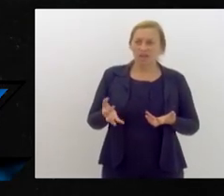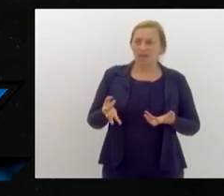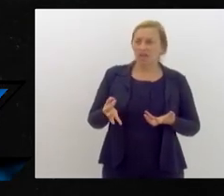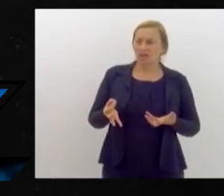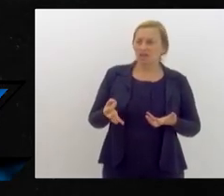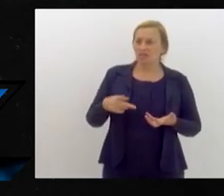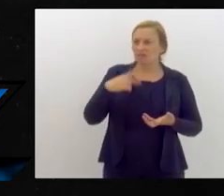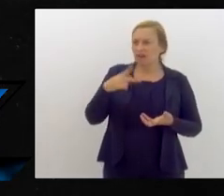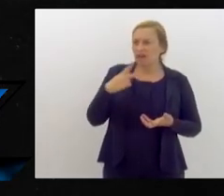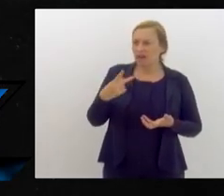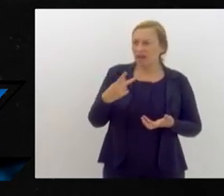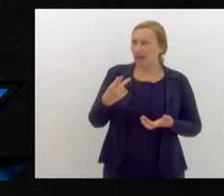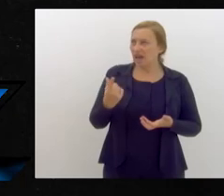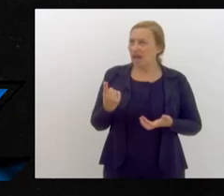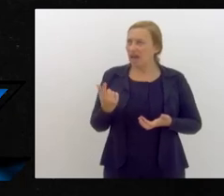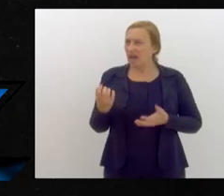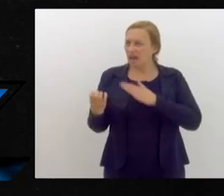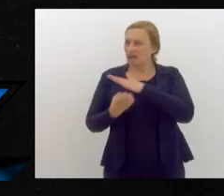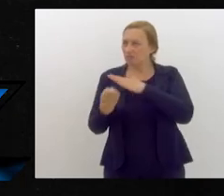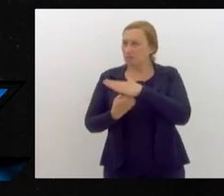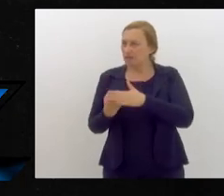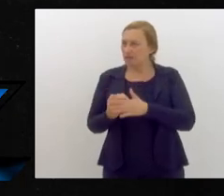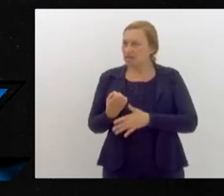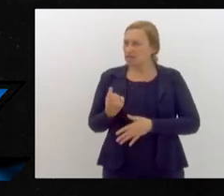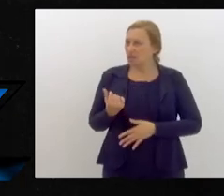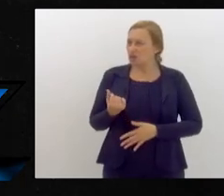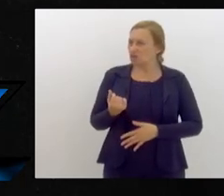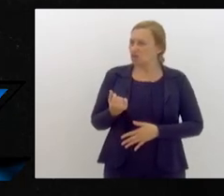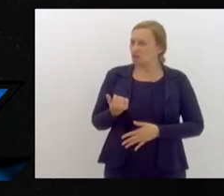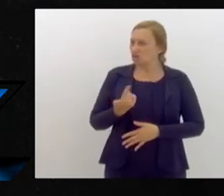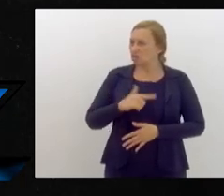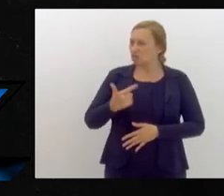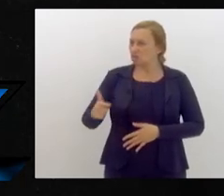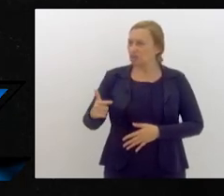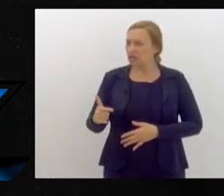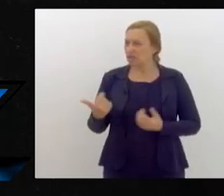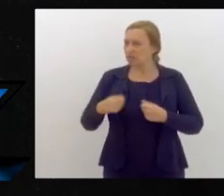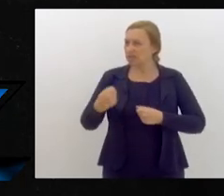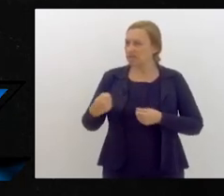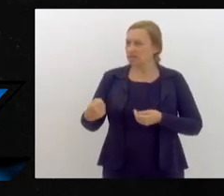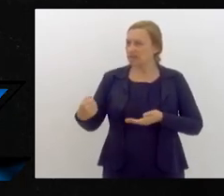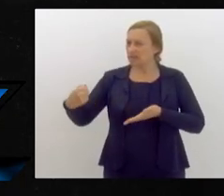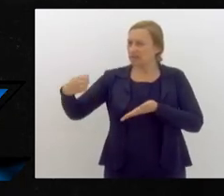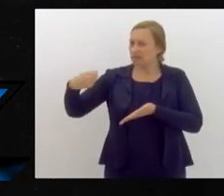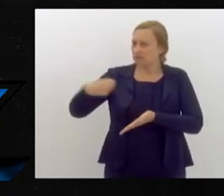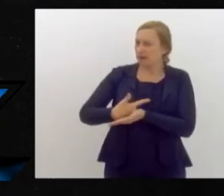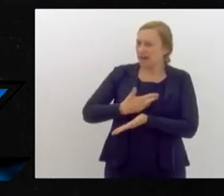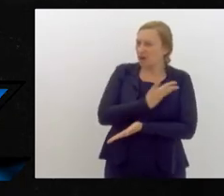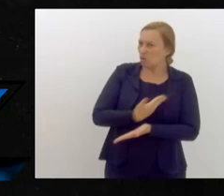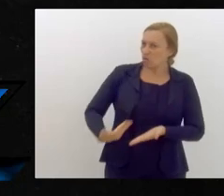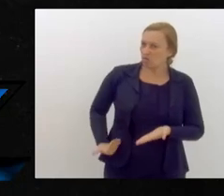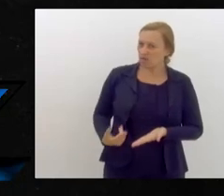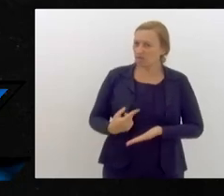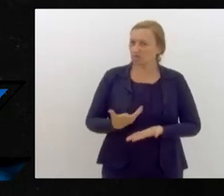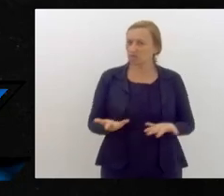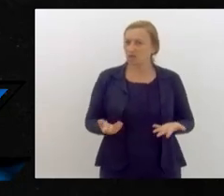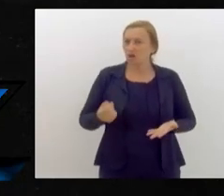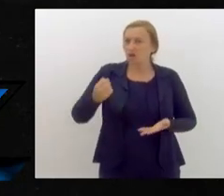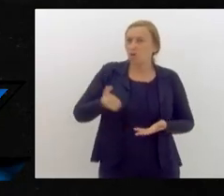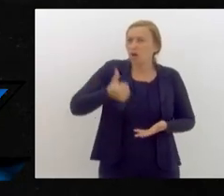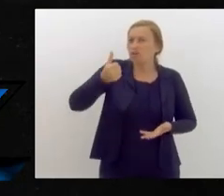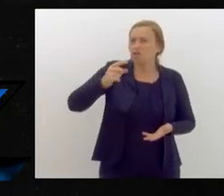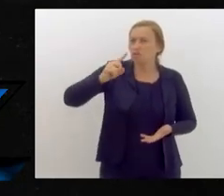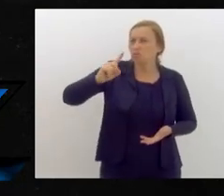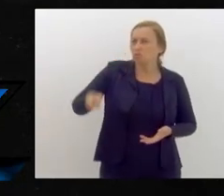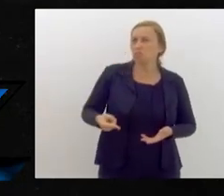que a empresa não tem lucro e que ela deveria ter alguma espécie de compensação que na ordem de quase 1 bilhão de